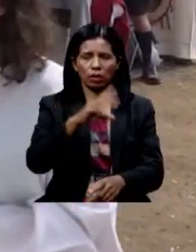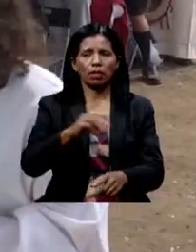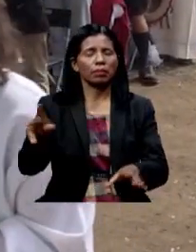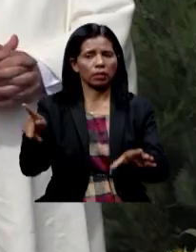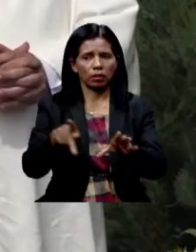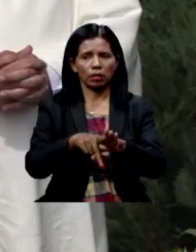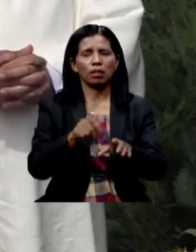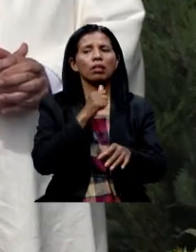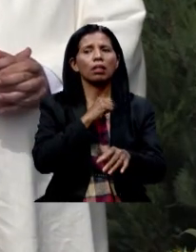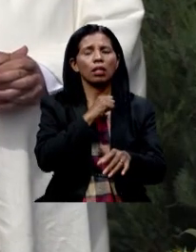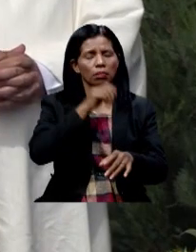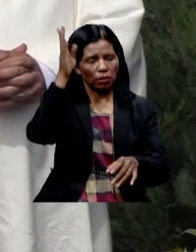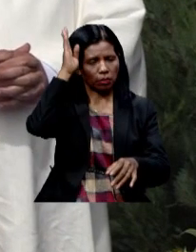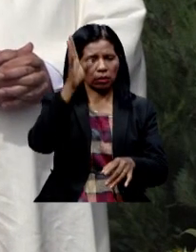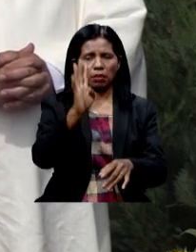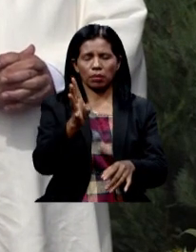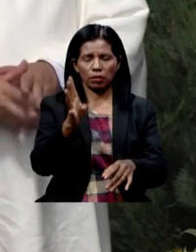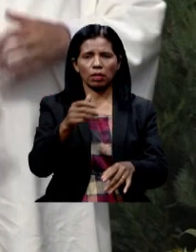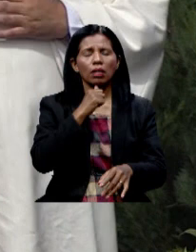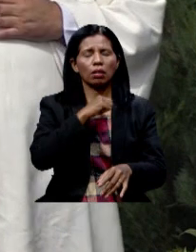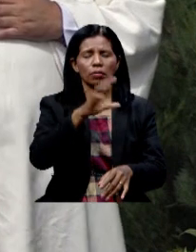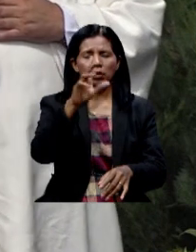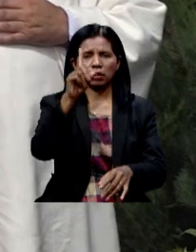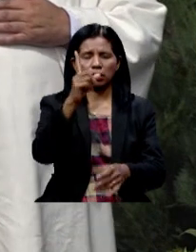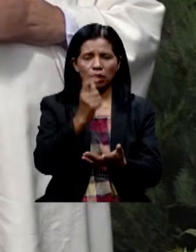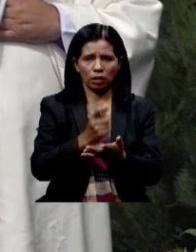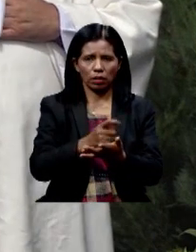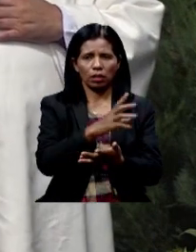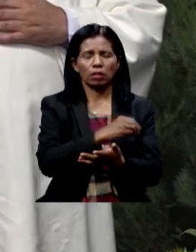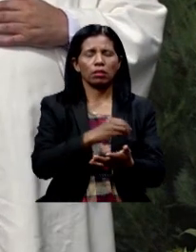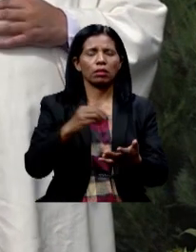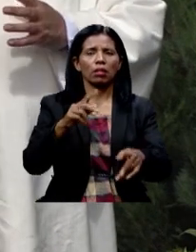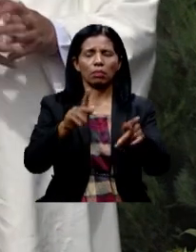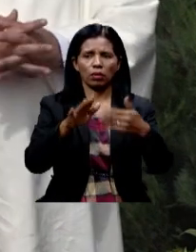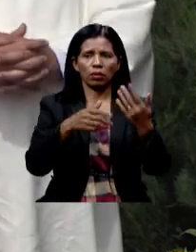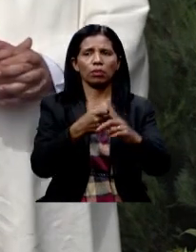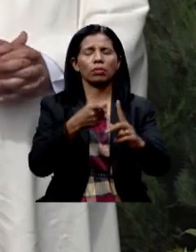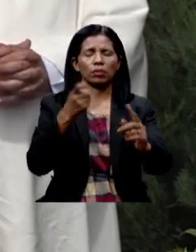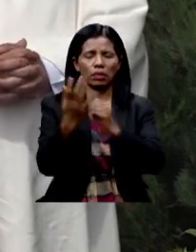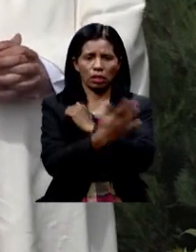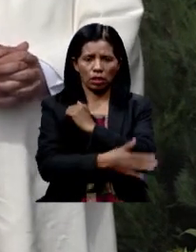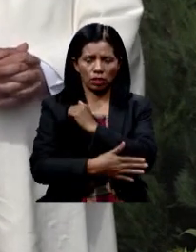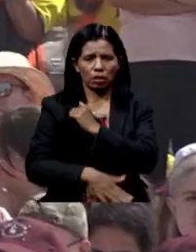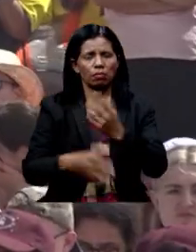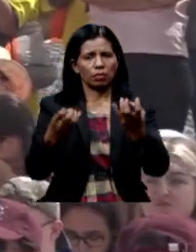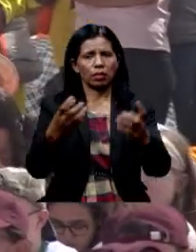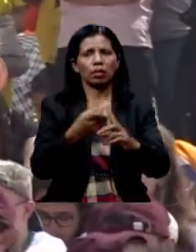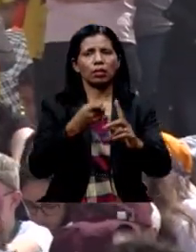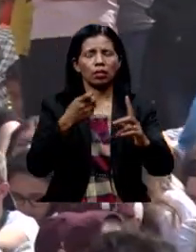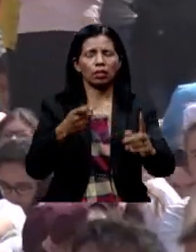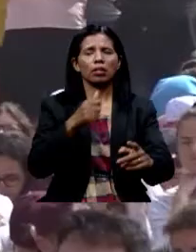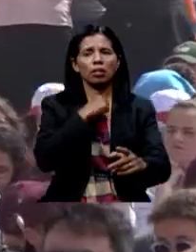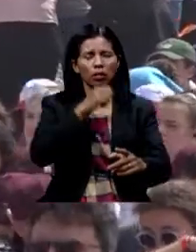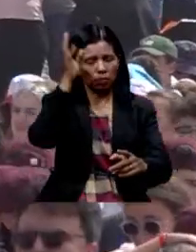no Bispo Hatnolo Resim, Padre Rihuida, diácono no Mos Peregrino Sira, russi nação Euen. E a homilia Bispo